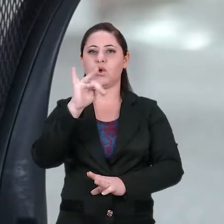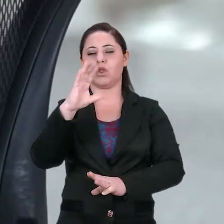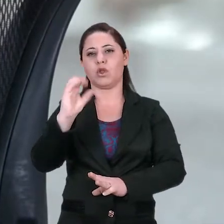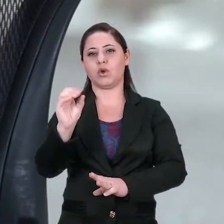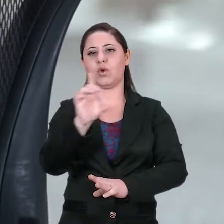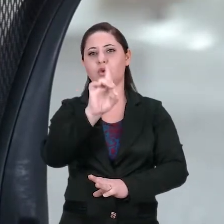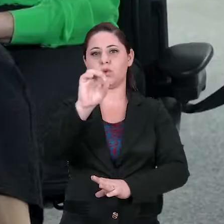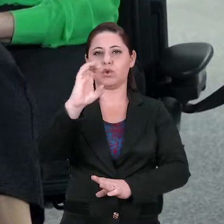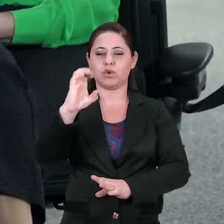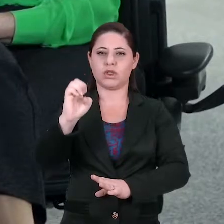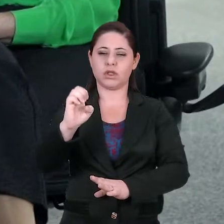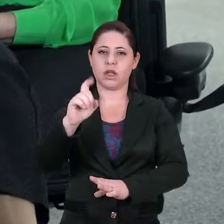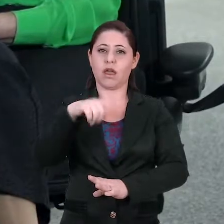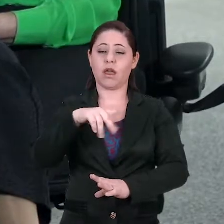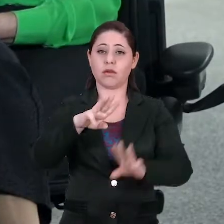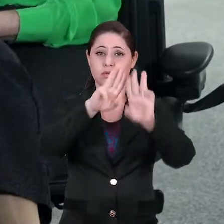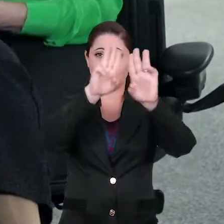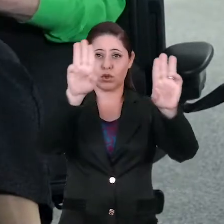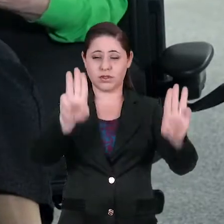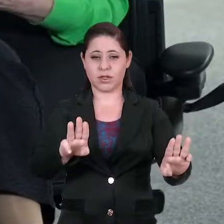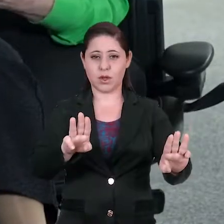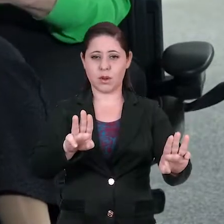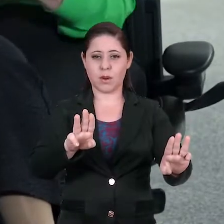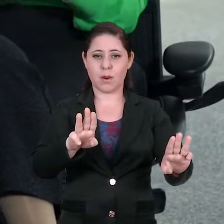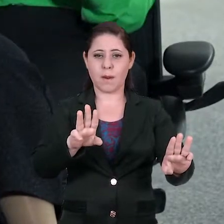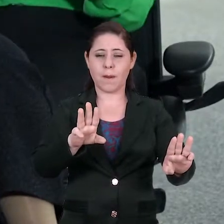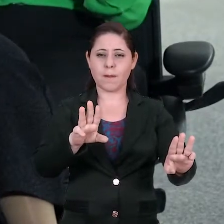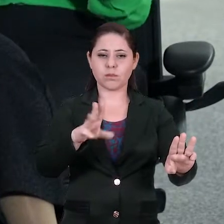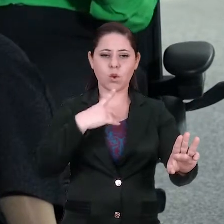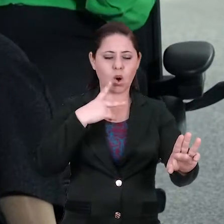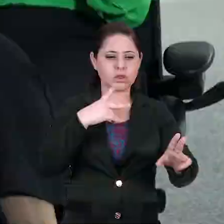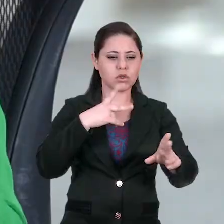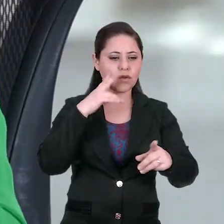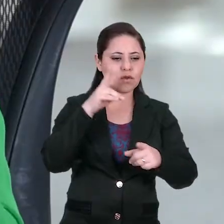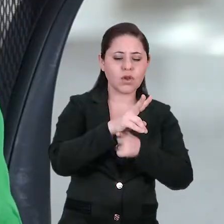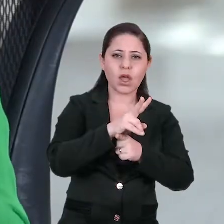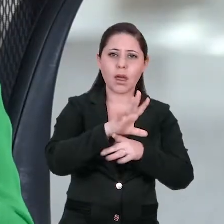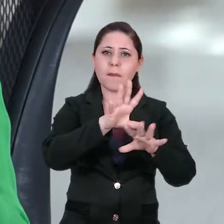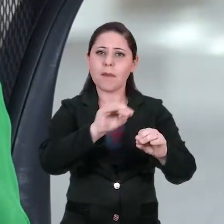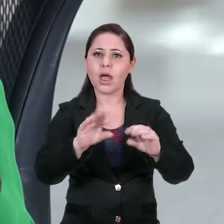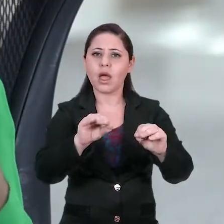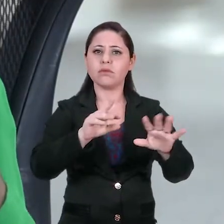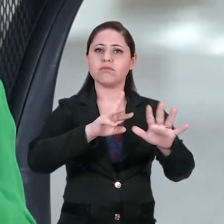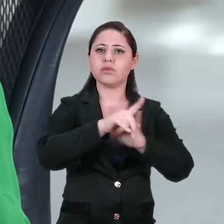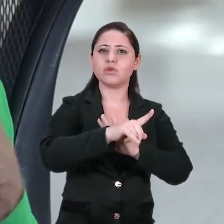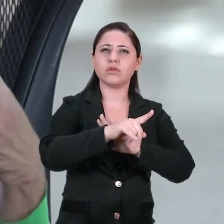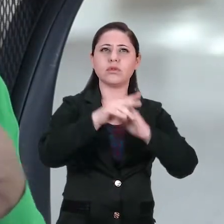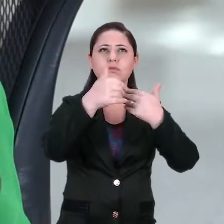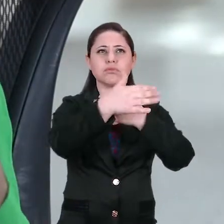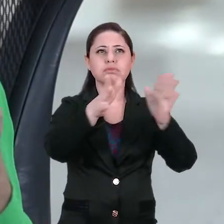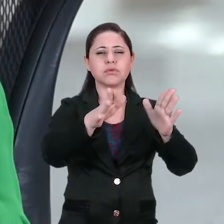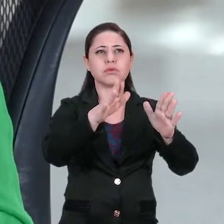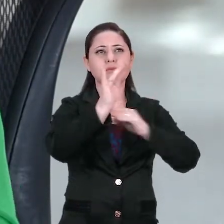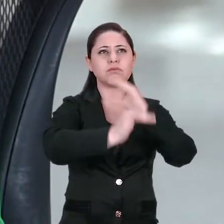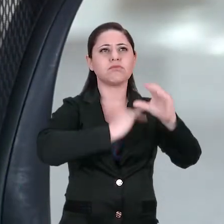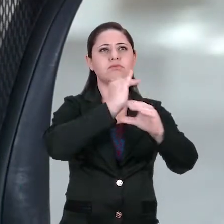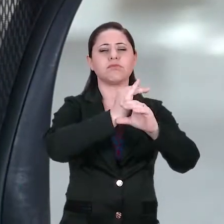Doce. E é um museu interativo. Você também interage com